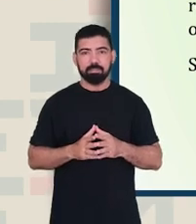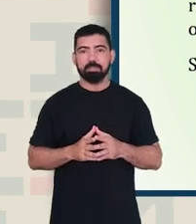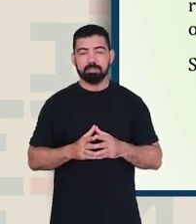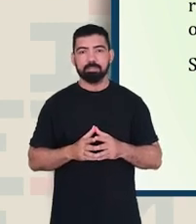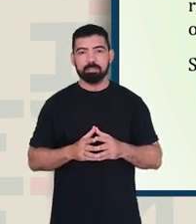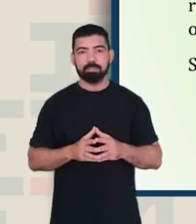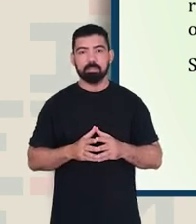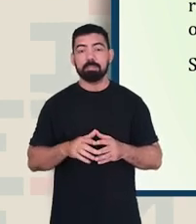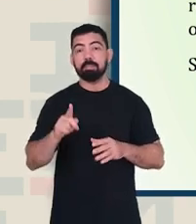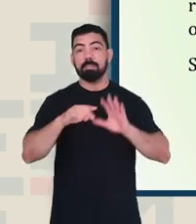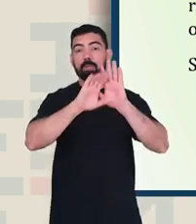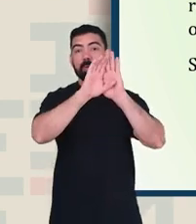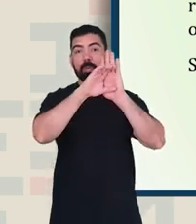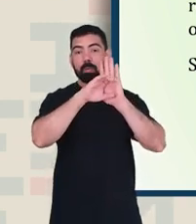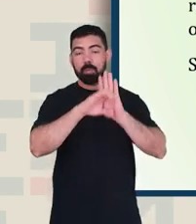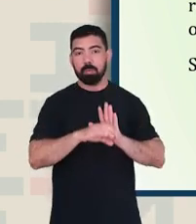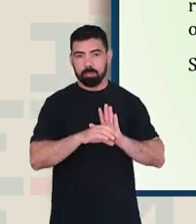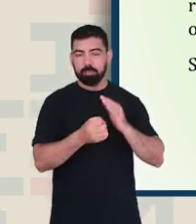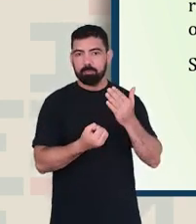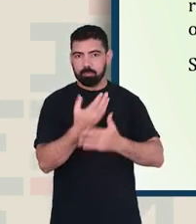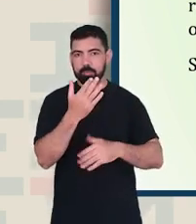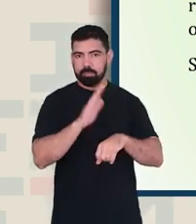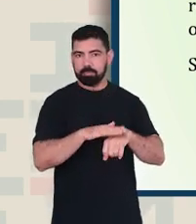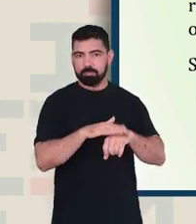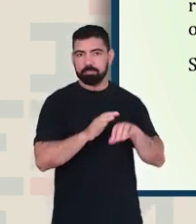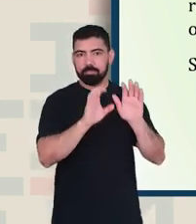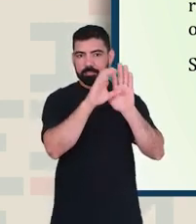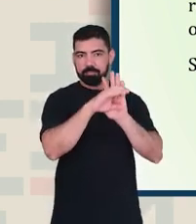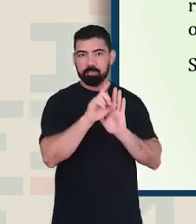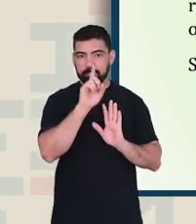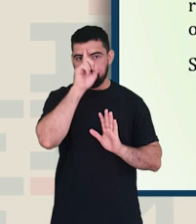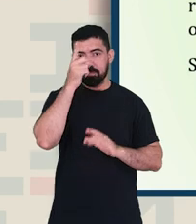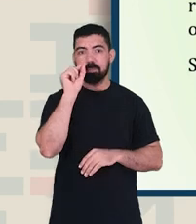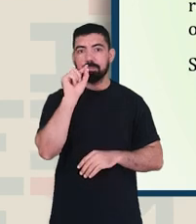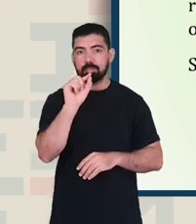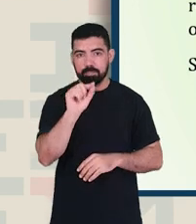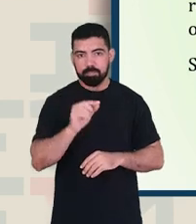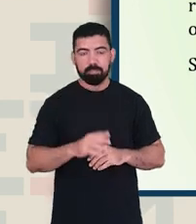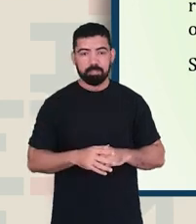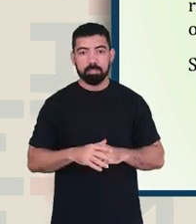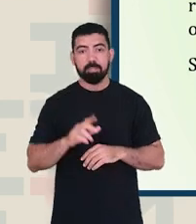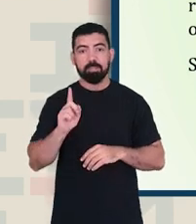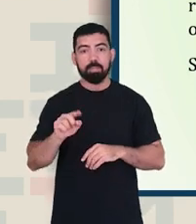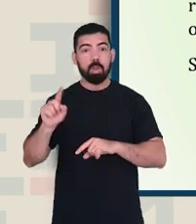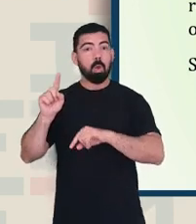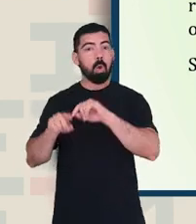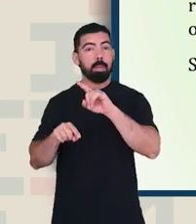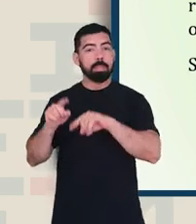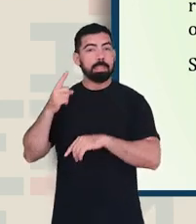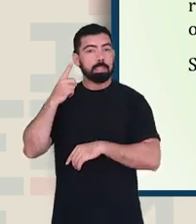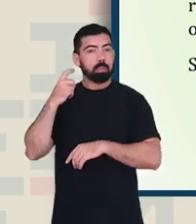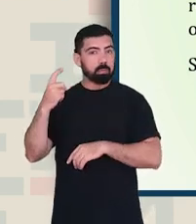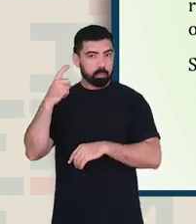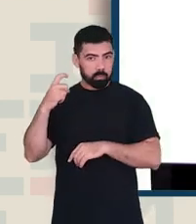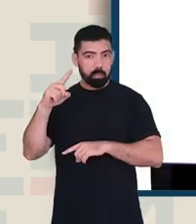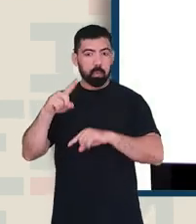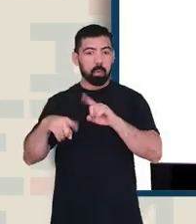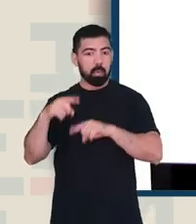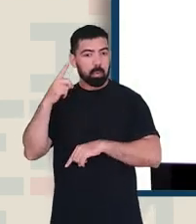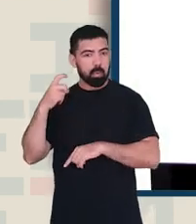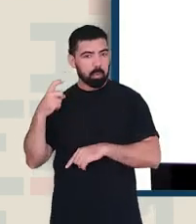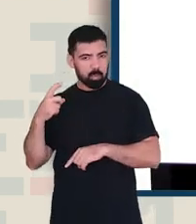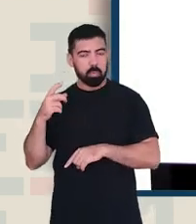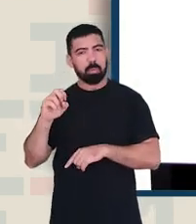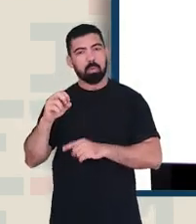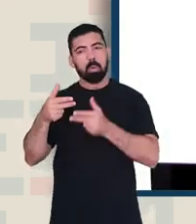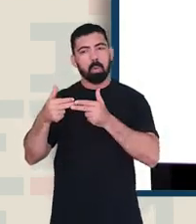do conceito, surge o conceito, né? Leva a ideia de objeto sonoro, ou seja, uma coisa que